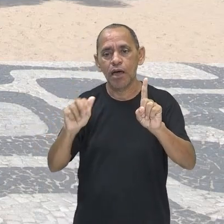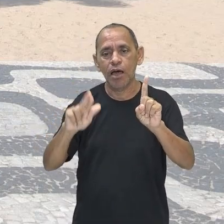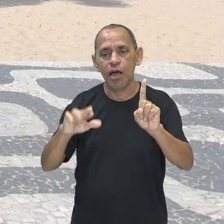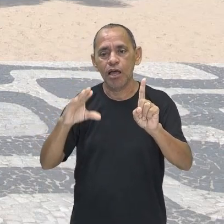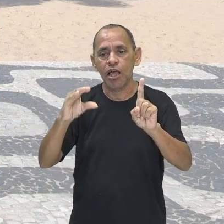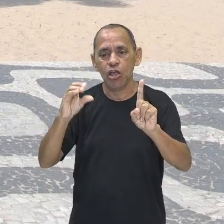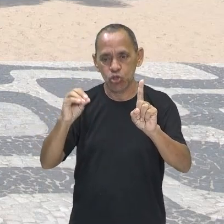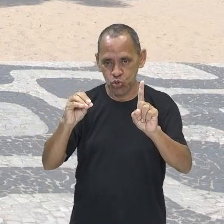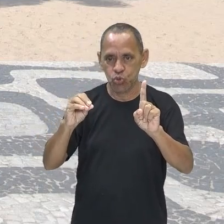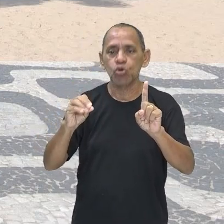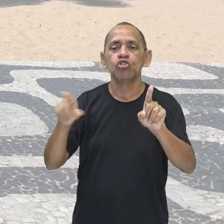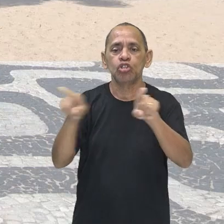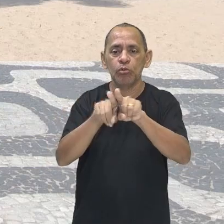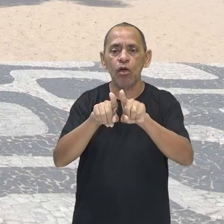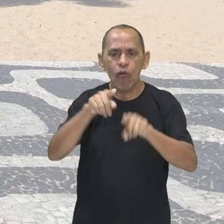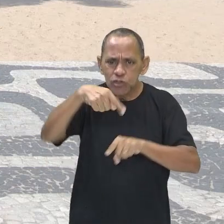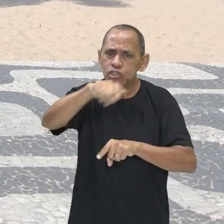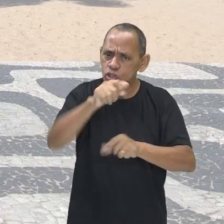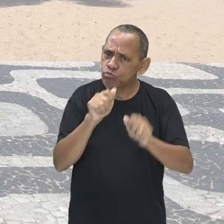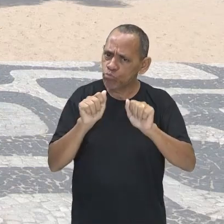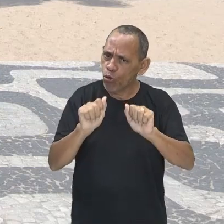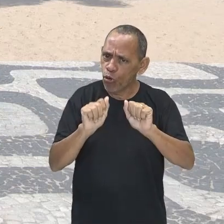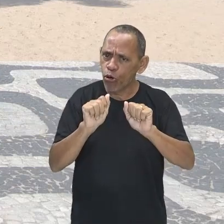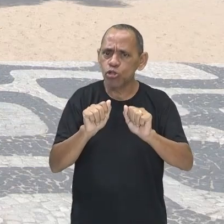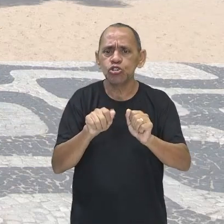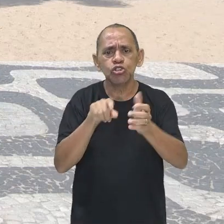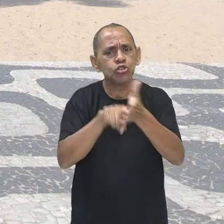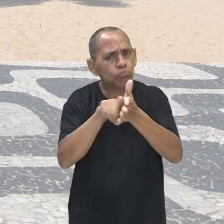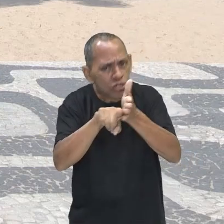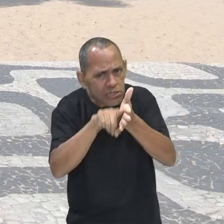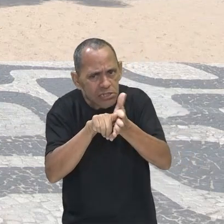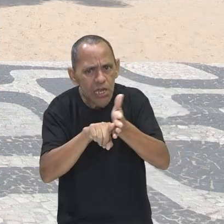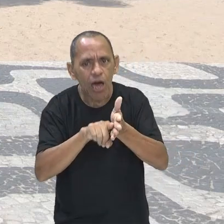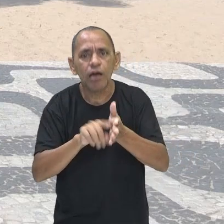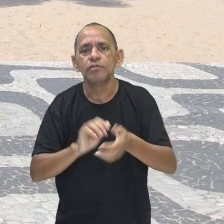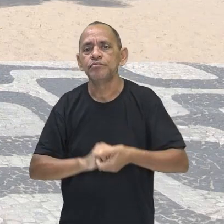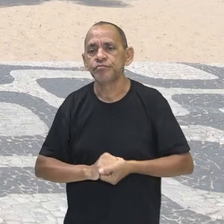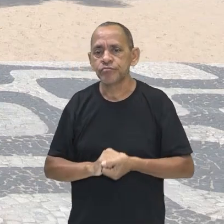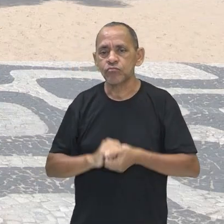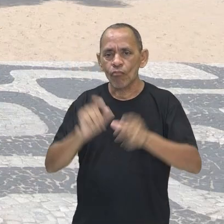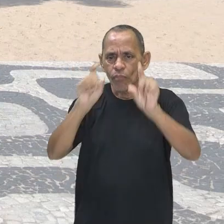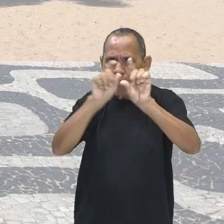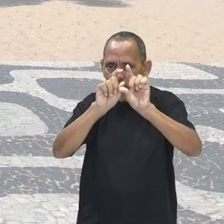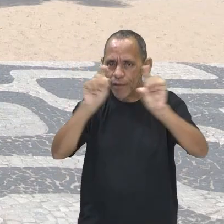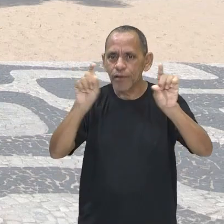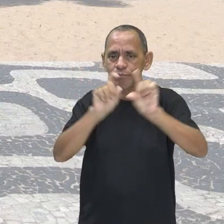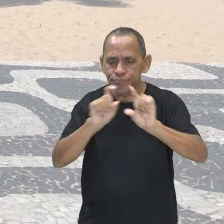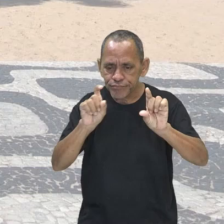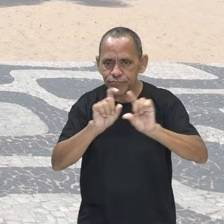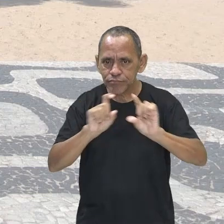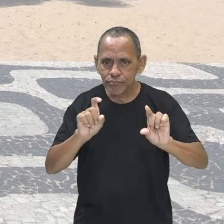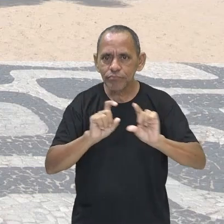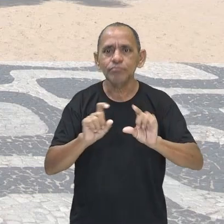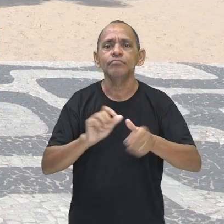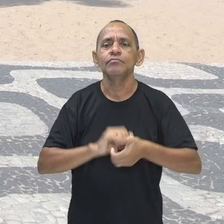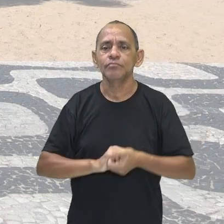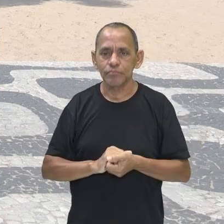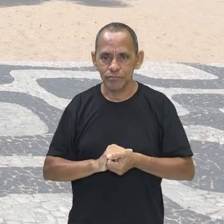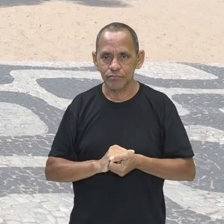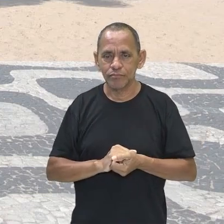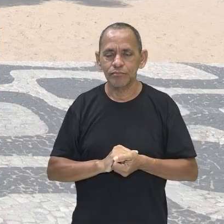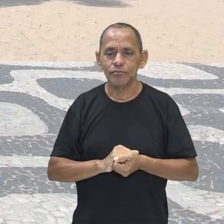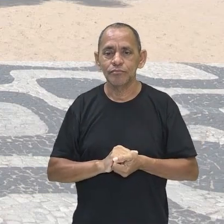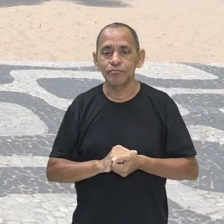pesquisar aí. Corcovado, de Tom Jobim. Temos mais outra. Samba, Só Danço